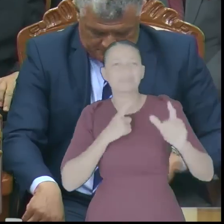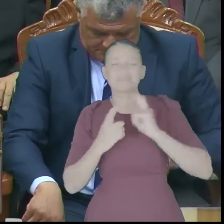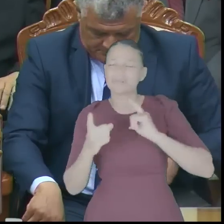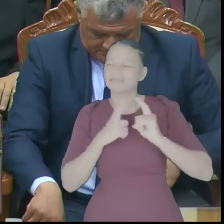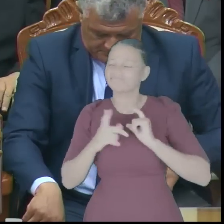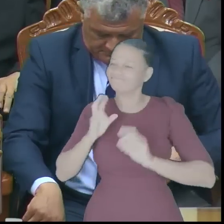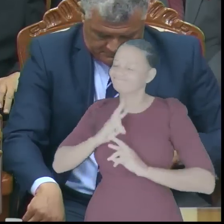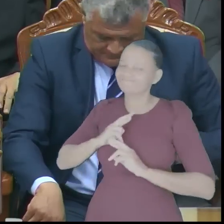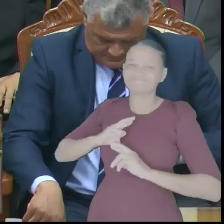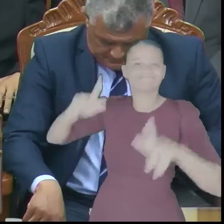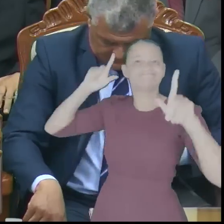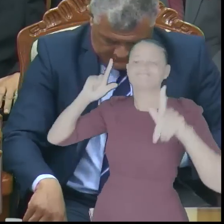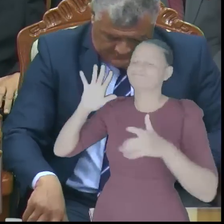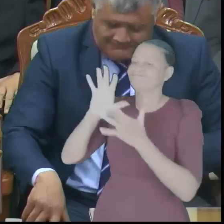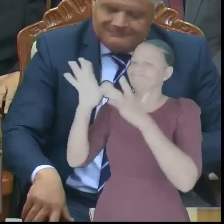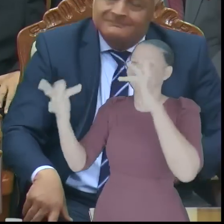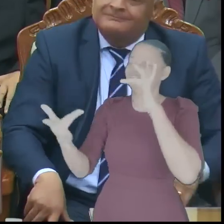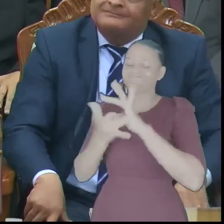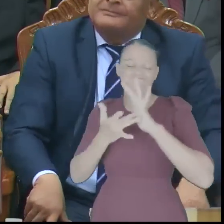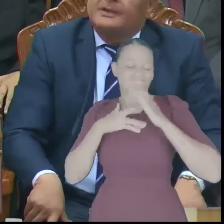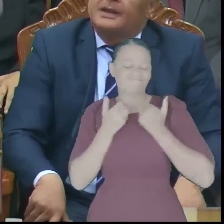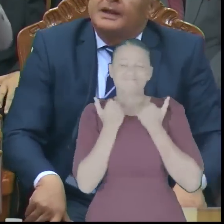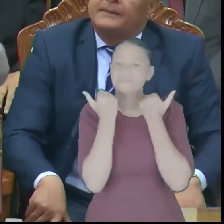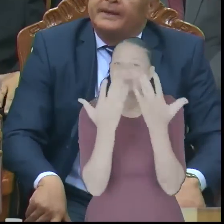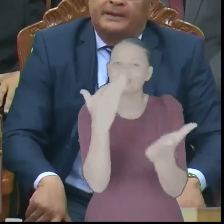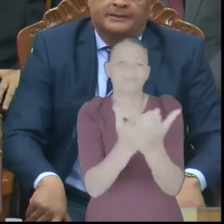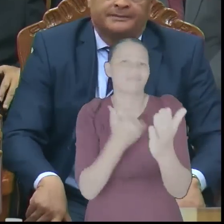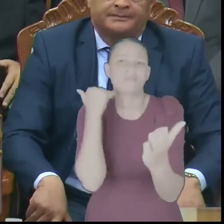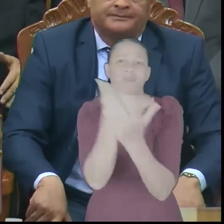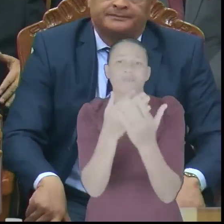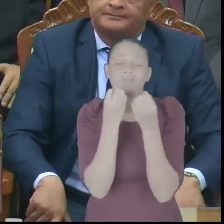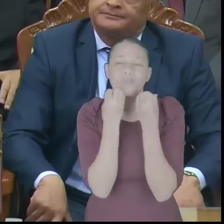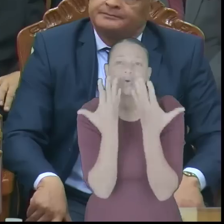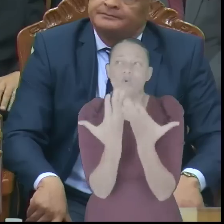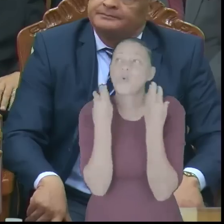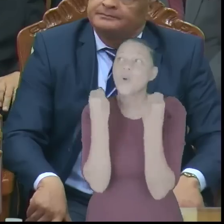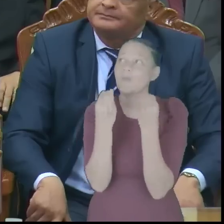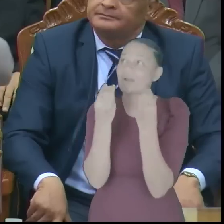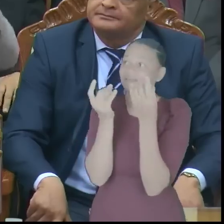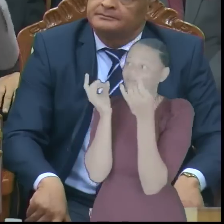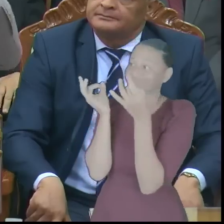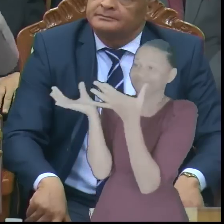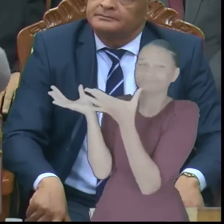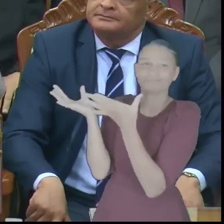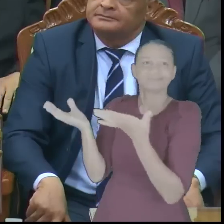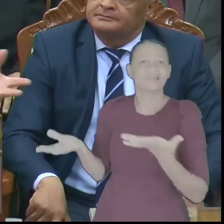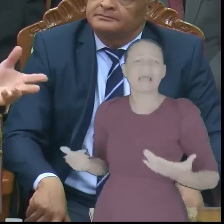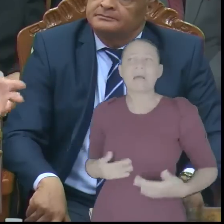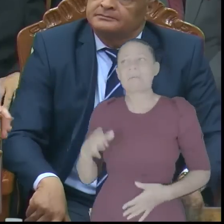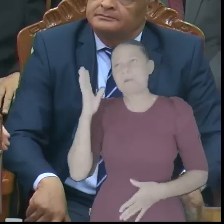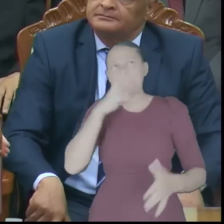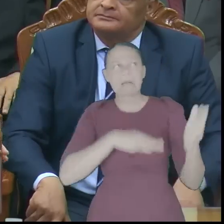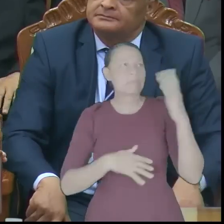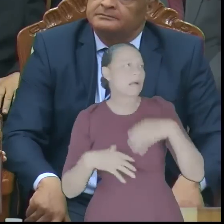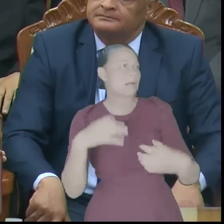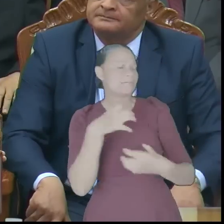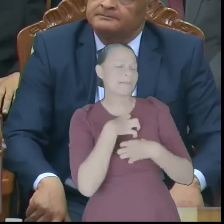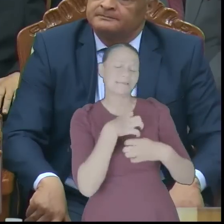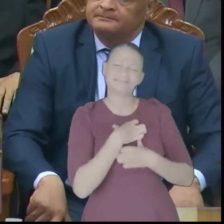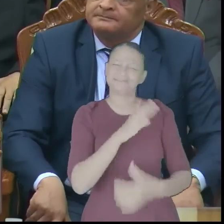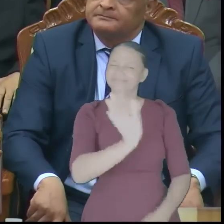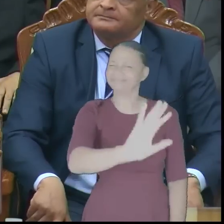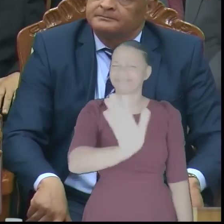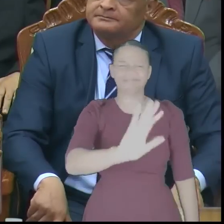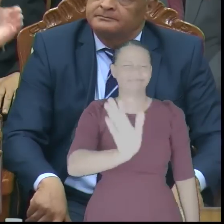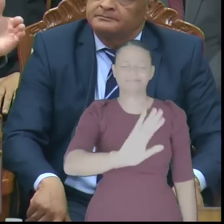pés do bem que Cristo me fez na cruz. Como é que eu vou largar? Não, pastor, mas o mal foi grande, mas não pode ter sido tão grande assim, porque não